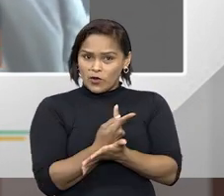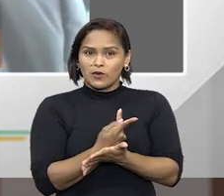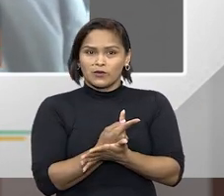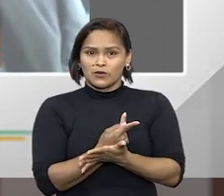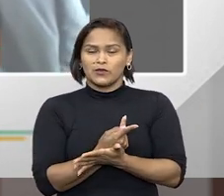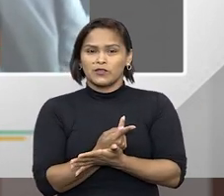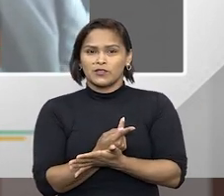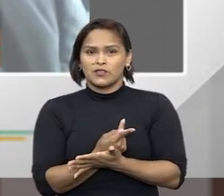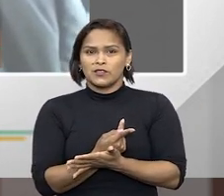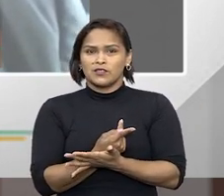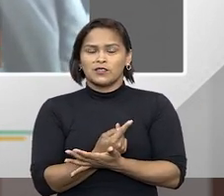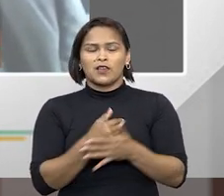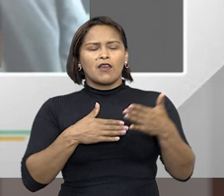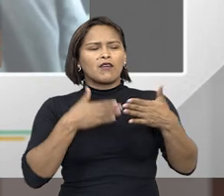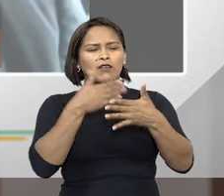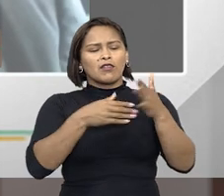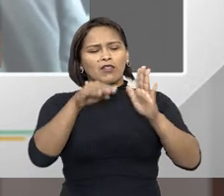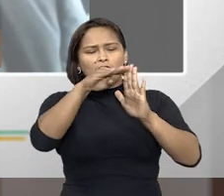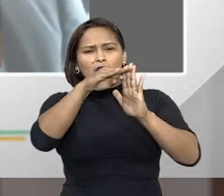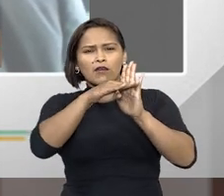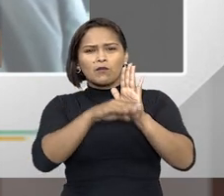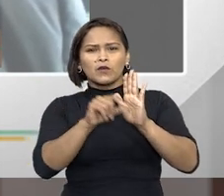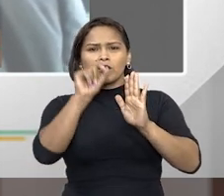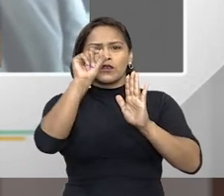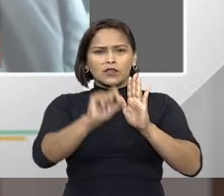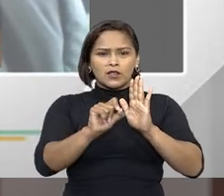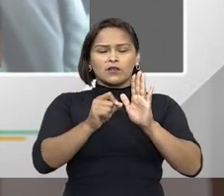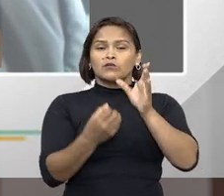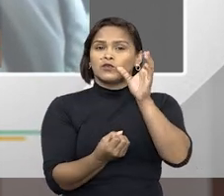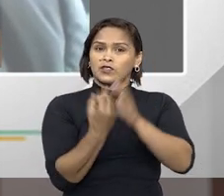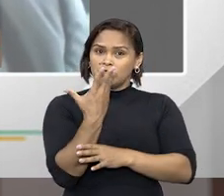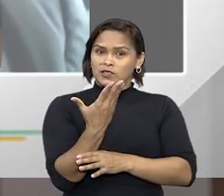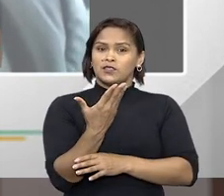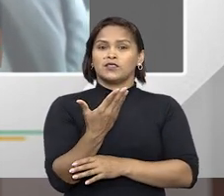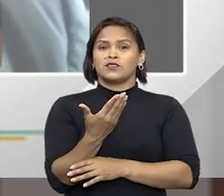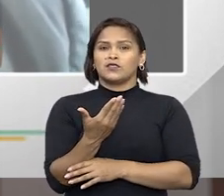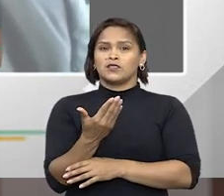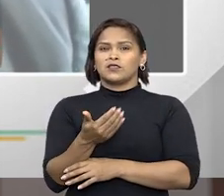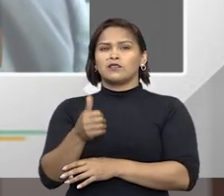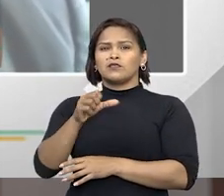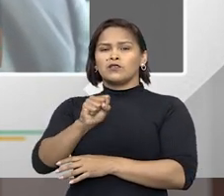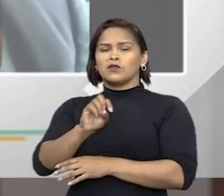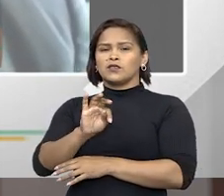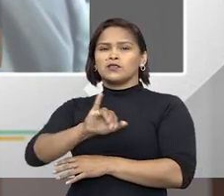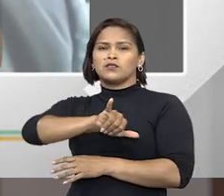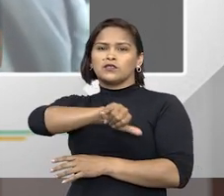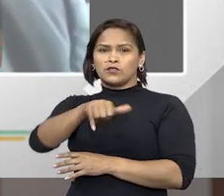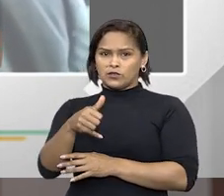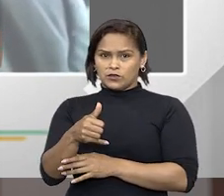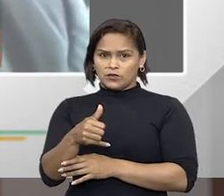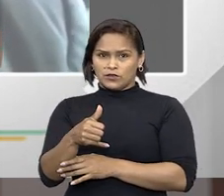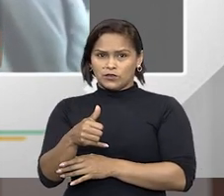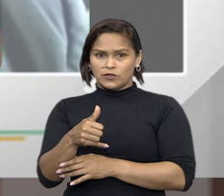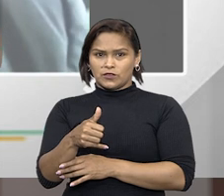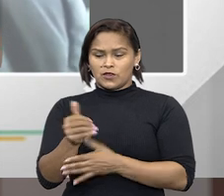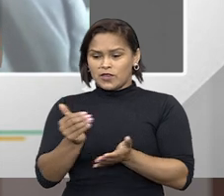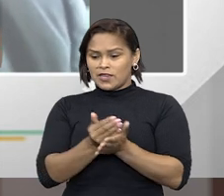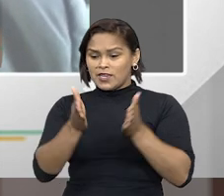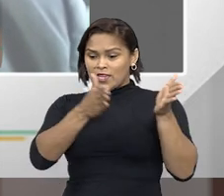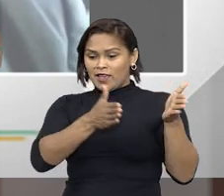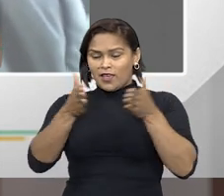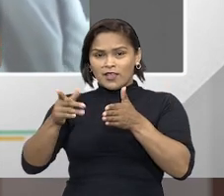determinando-se, então, a criação do Superior Tribunal de Justiça, destinado a zelar